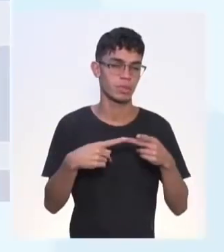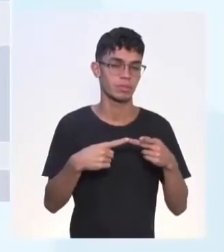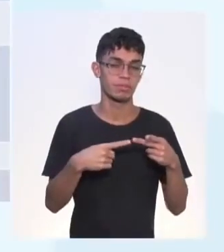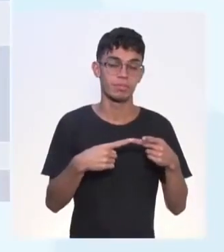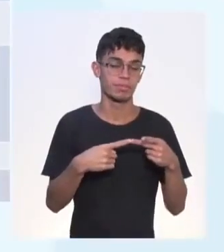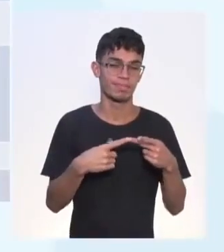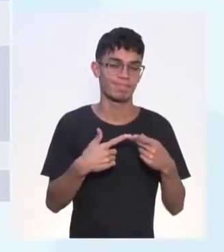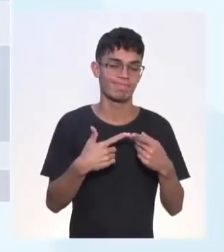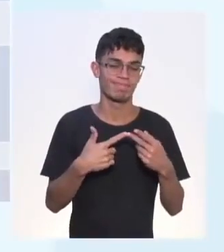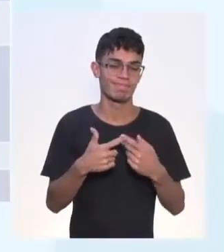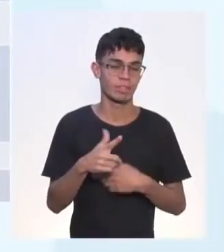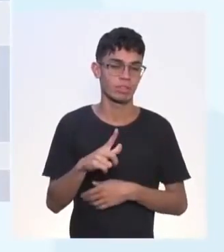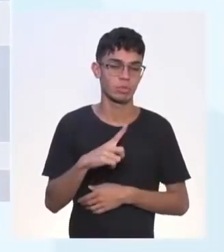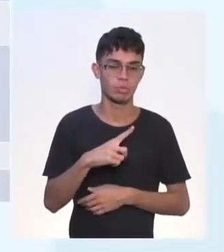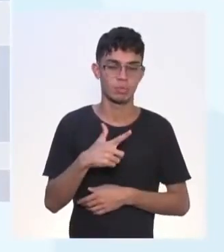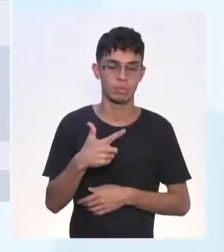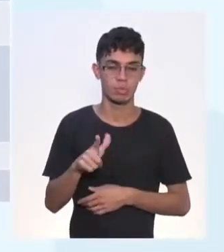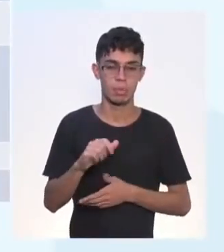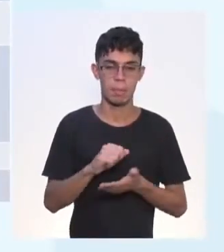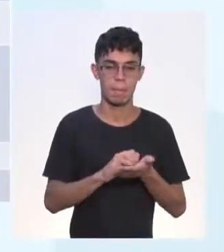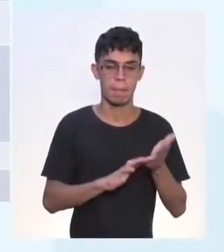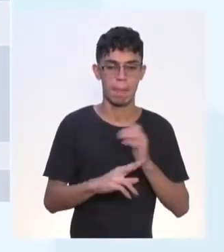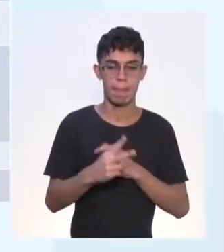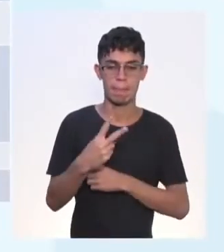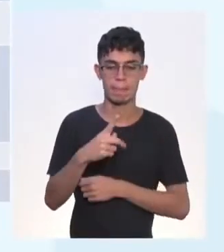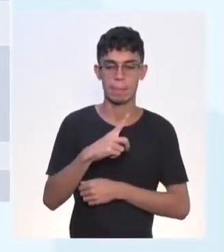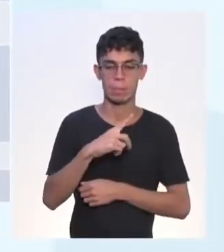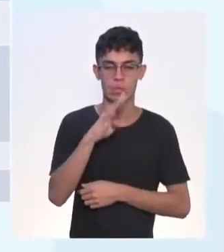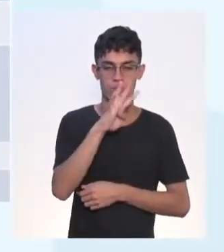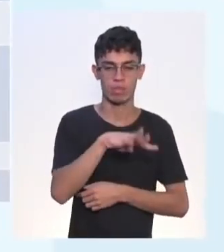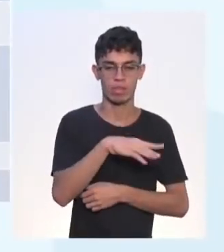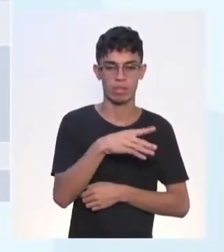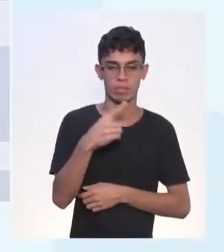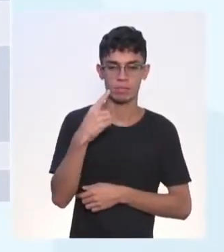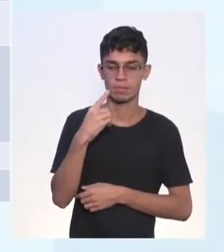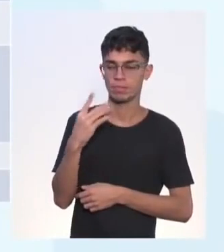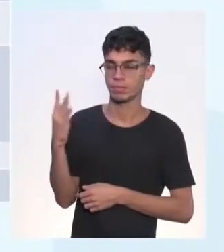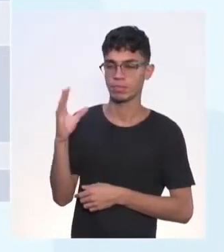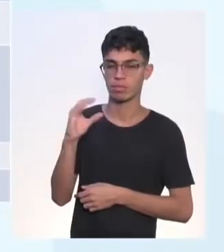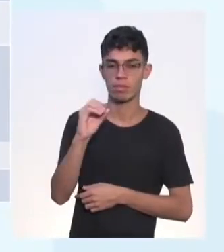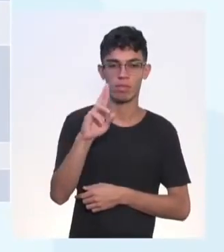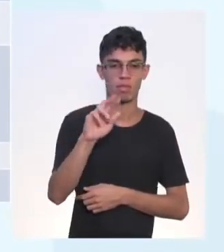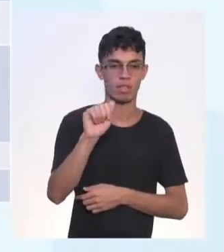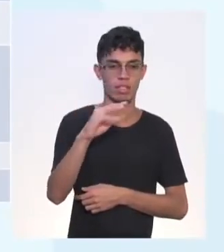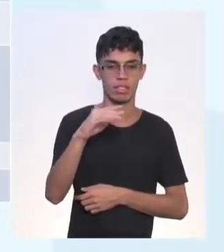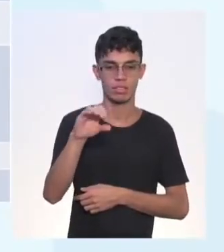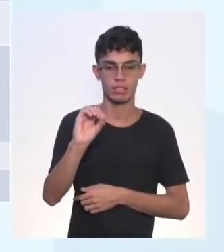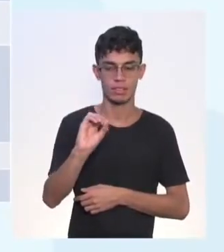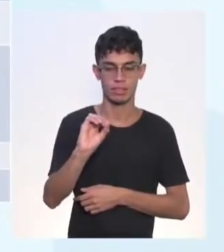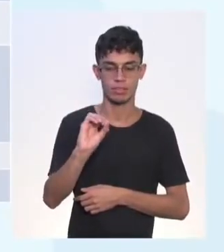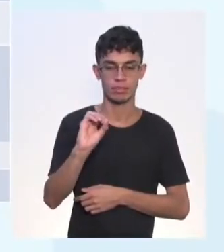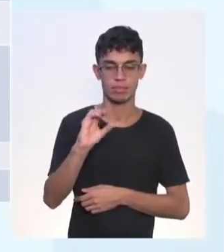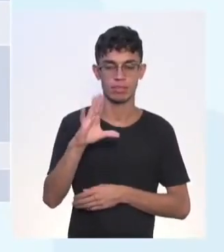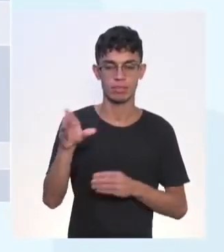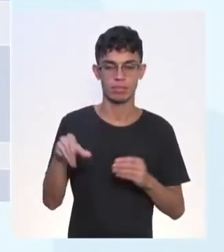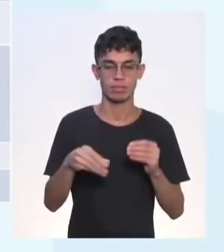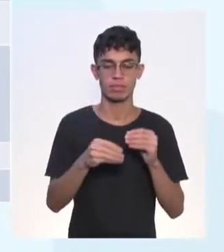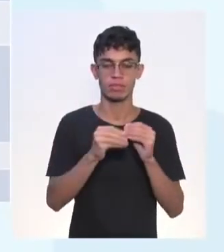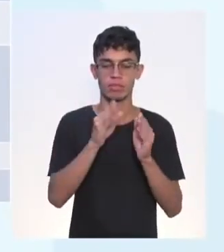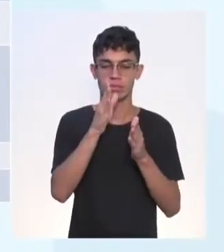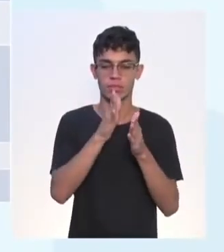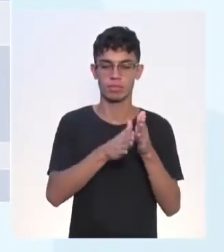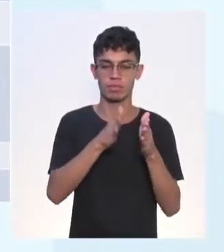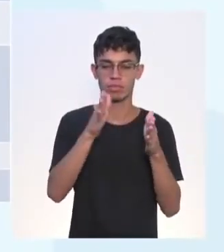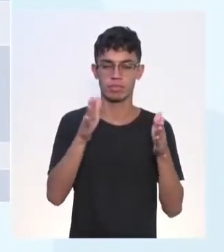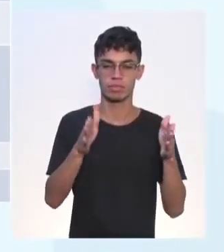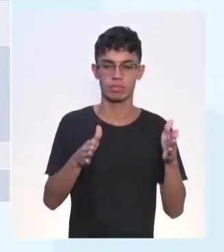2 agora. Nós temos uma tabela aí, ó. Orações, na primeira coluna, aí o complemento que se coloca em